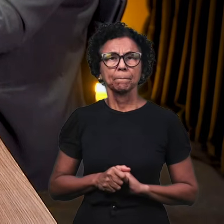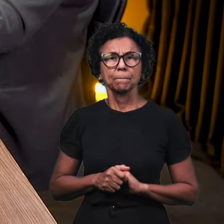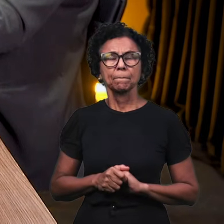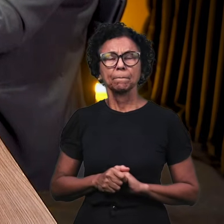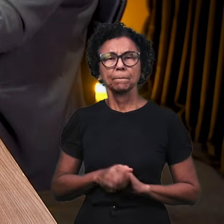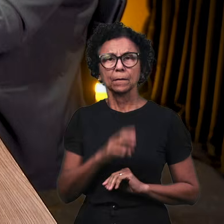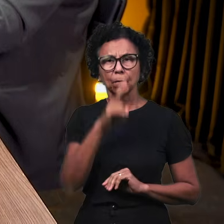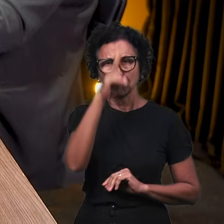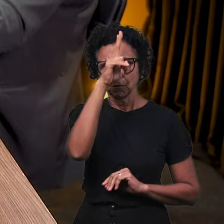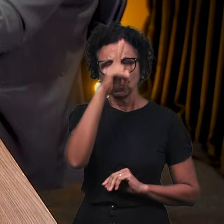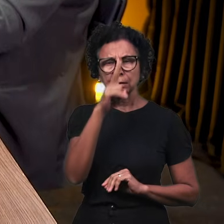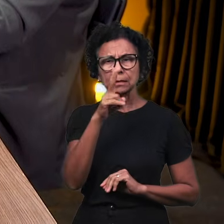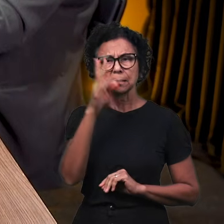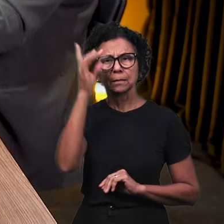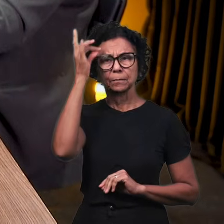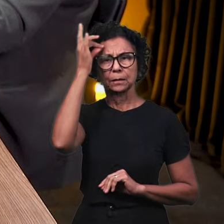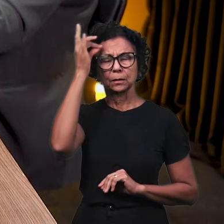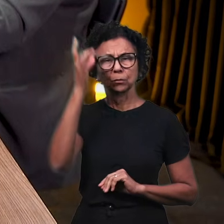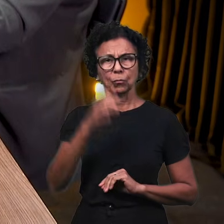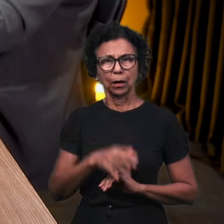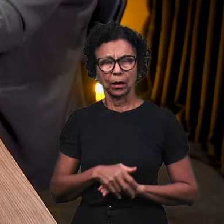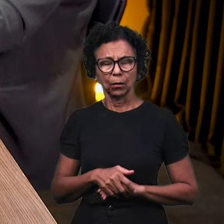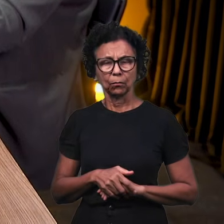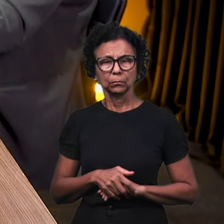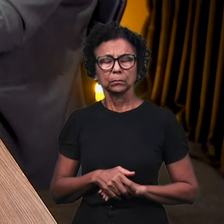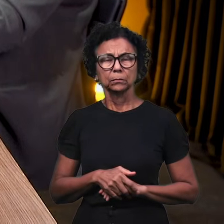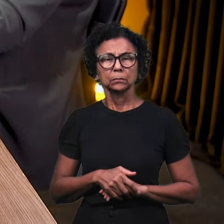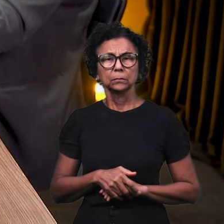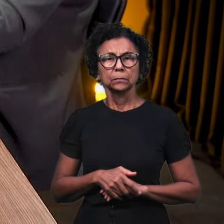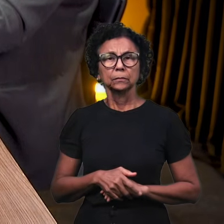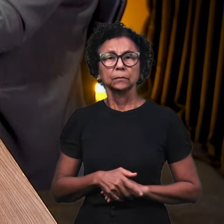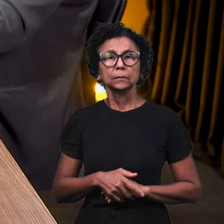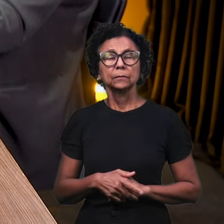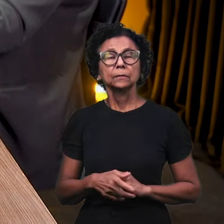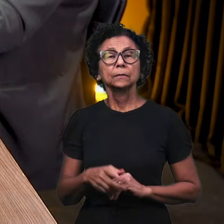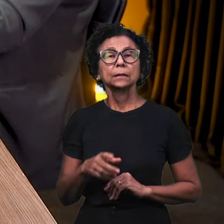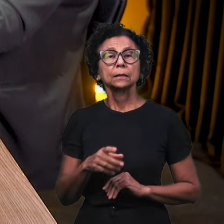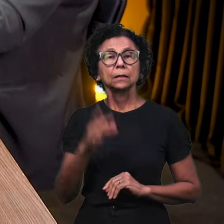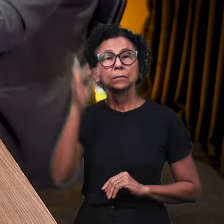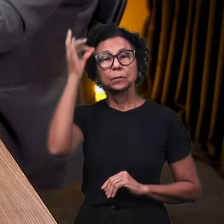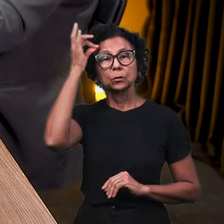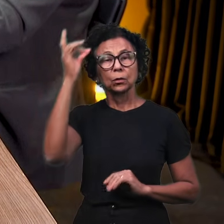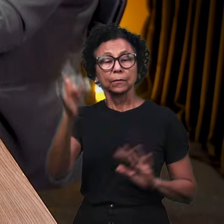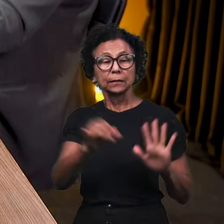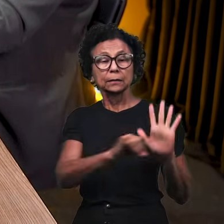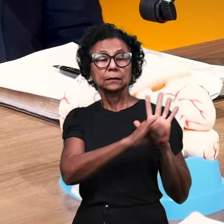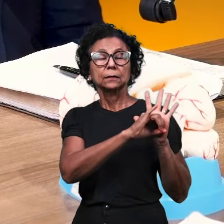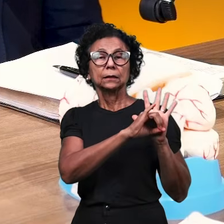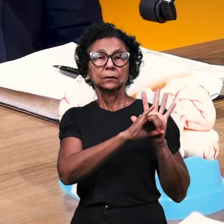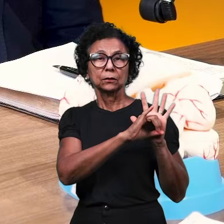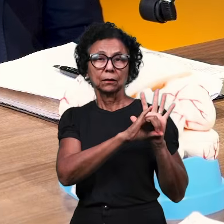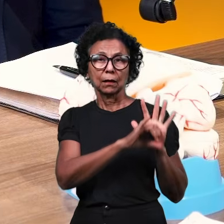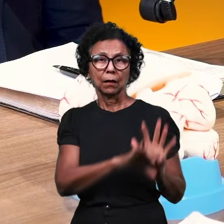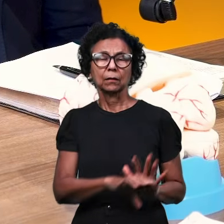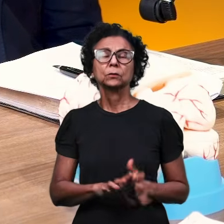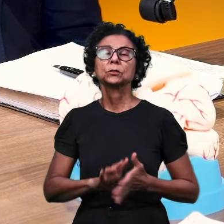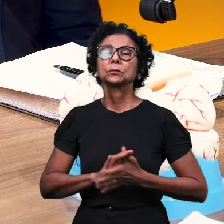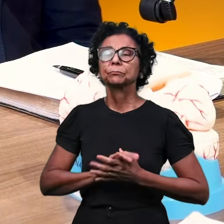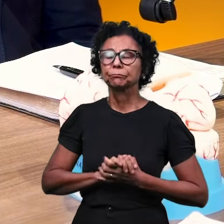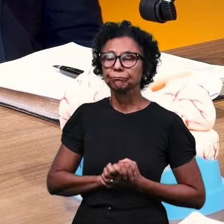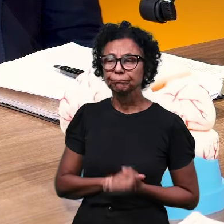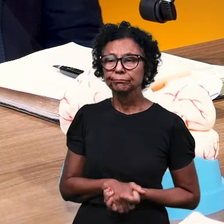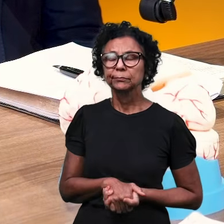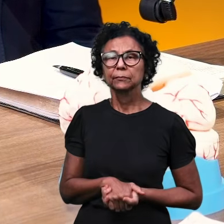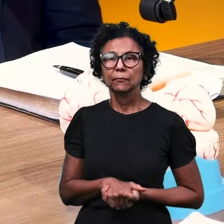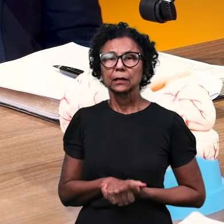fortalecer, definir, né, uma identidade que o jovem vai guardar para todo sempre. E ali, quando ele